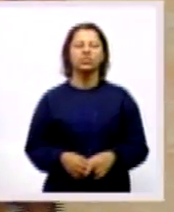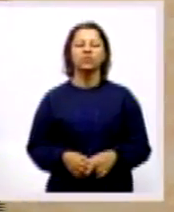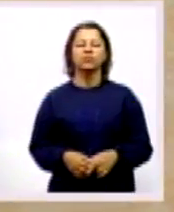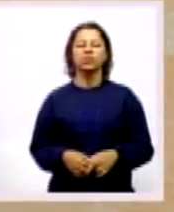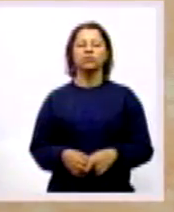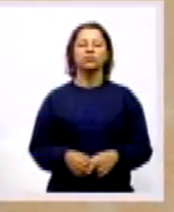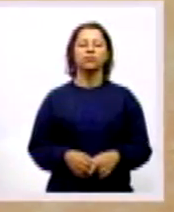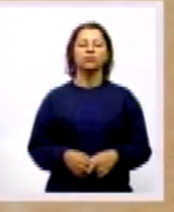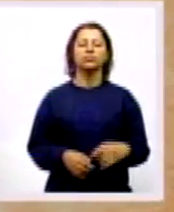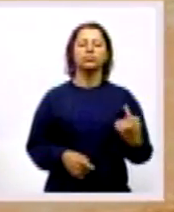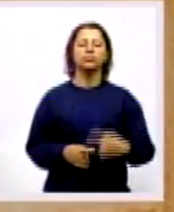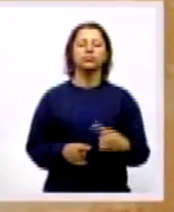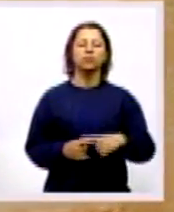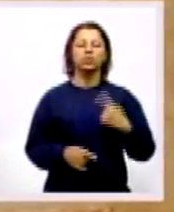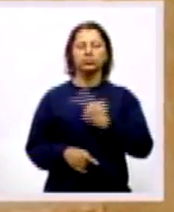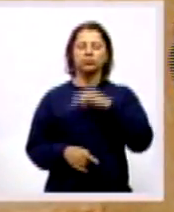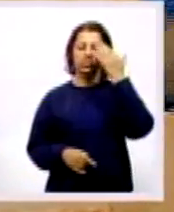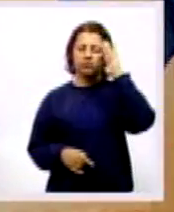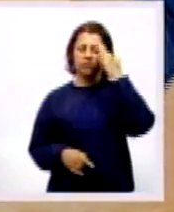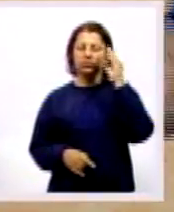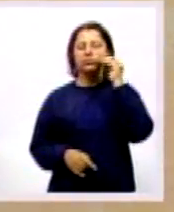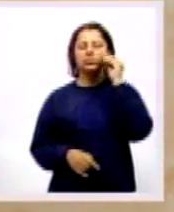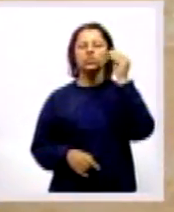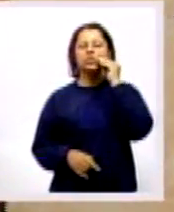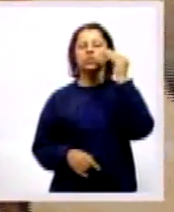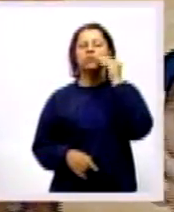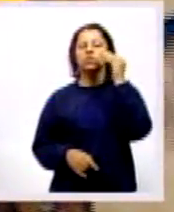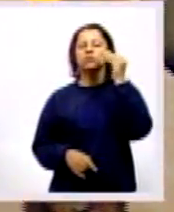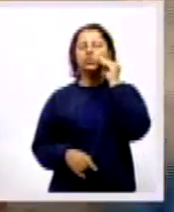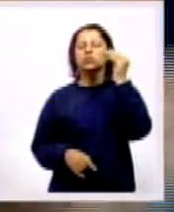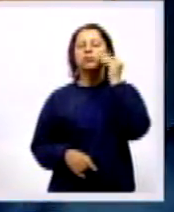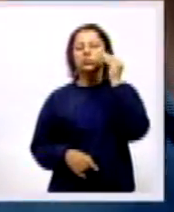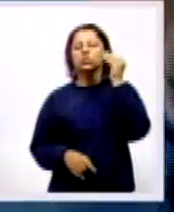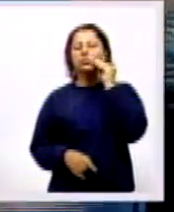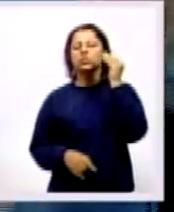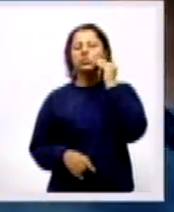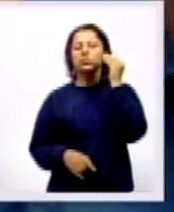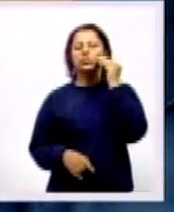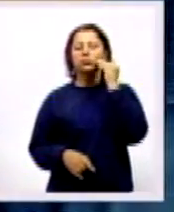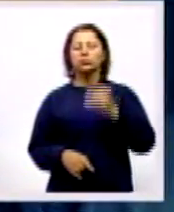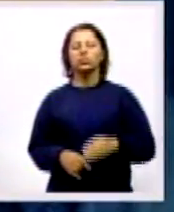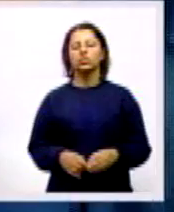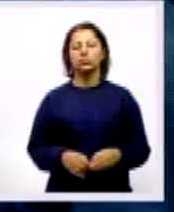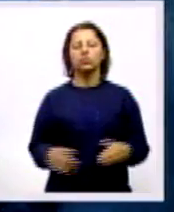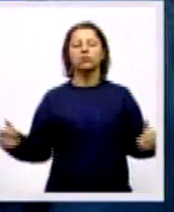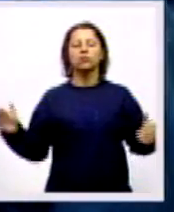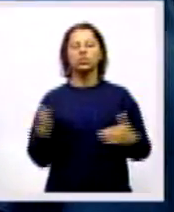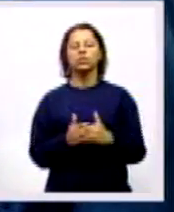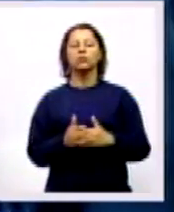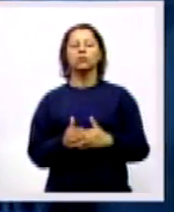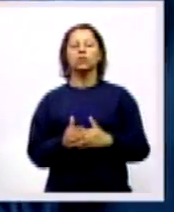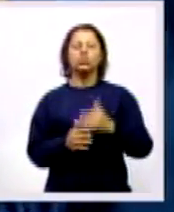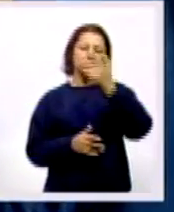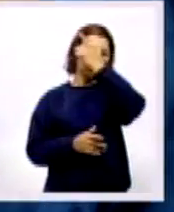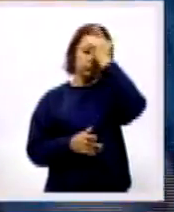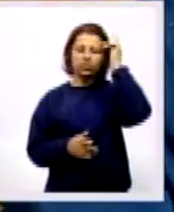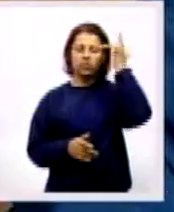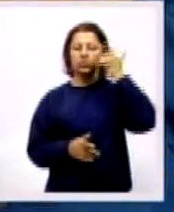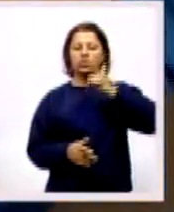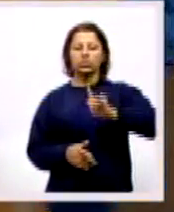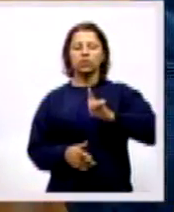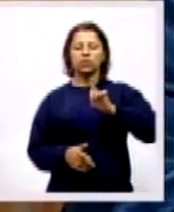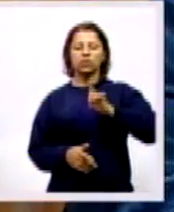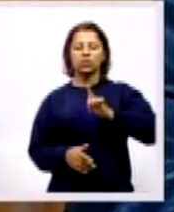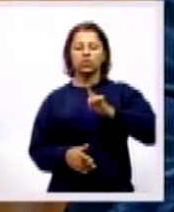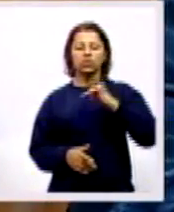Ela, a gente não entende, ela continua, ela tenta, ela vai tentando, ela vai tentando, ela vai tentando, ela vai tentando, até que alguém consegue